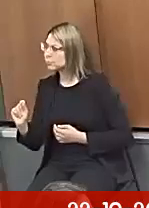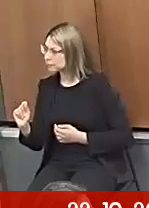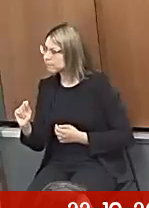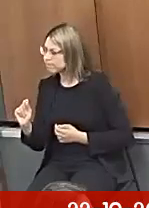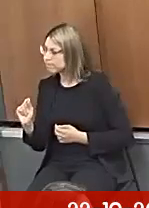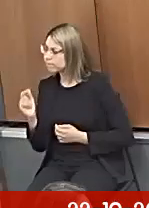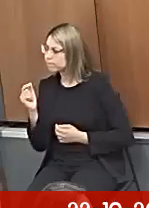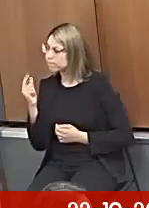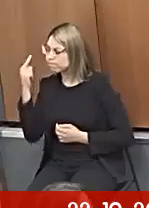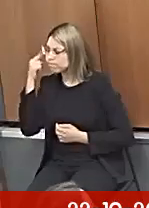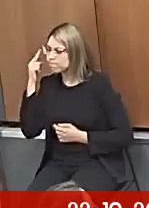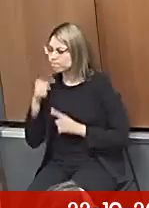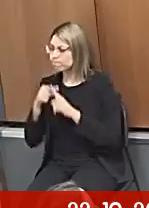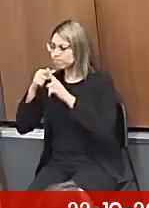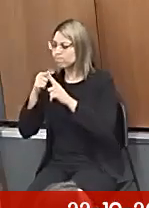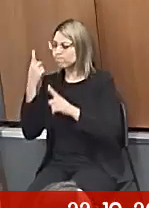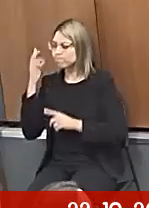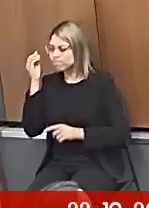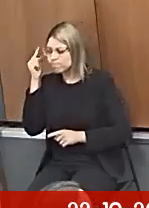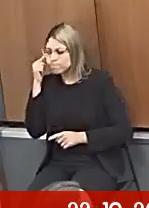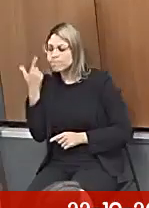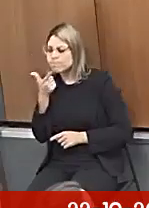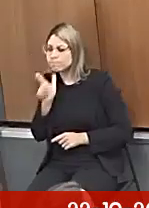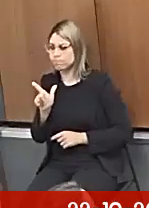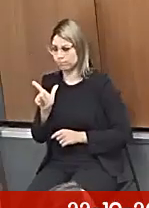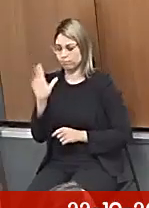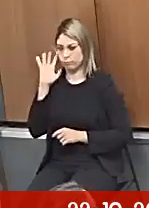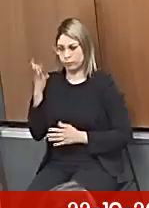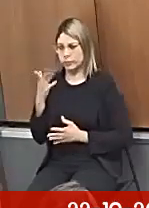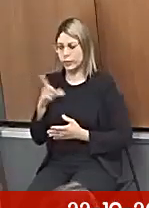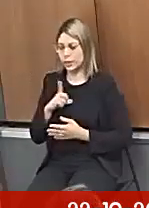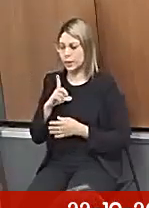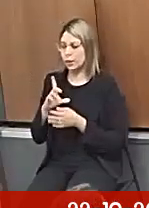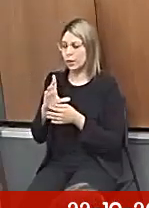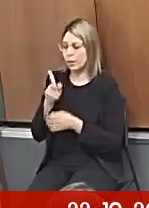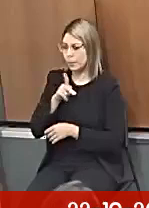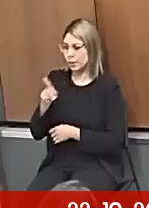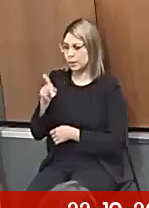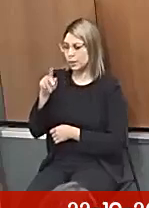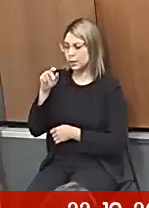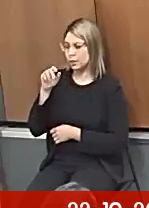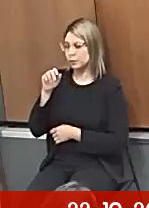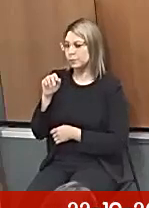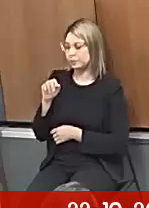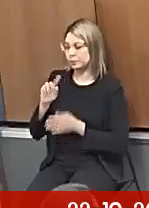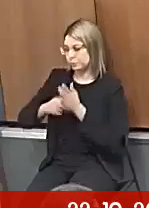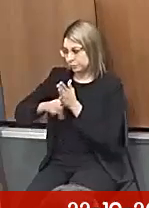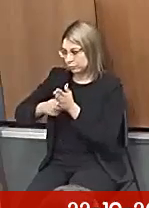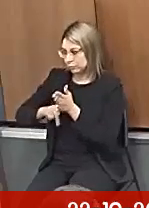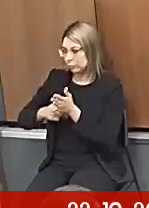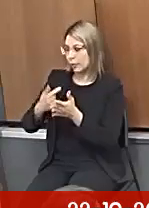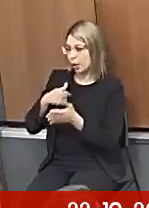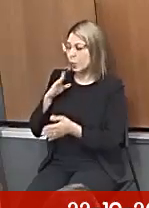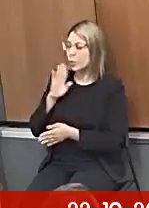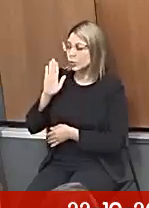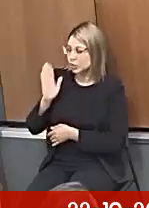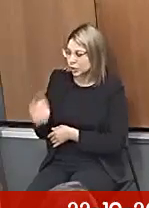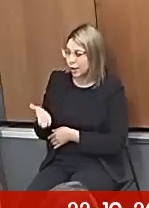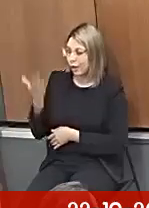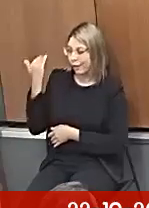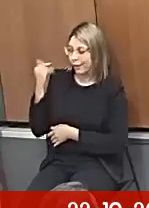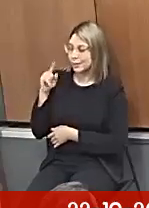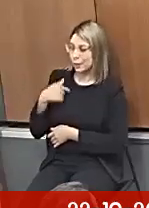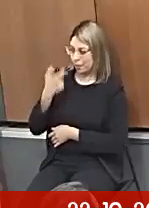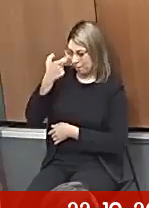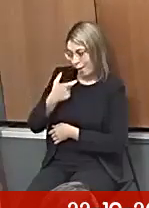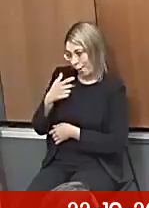algo positivo. Está aqui nossa presidente do Sinep, eu a conheço, né, desde o primeiro momento, por ser